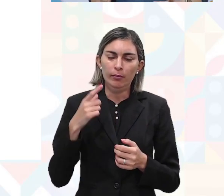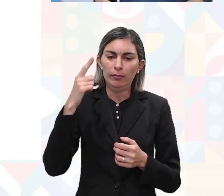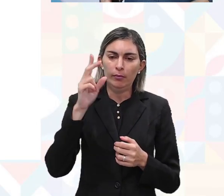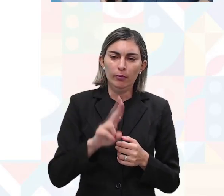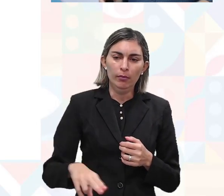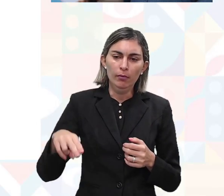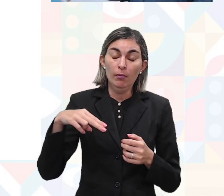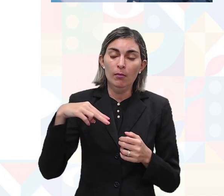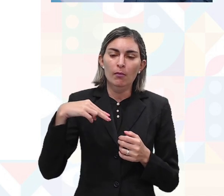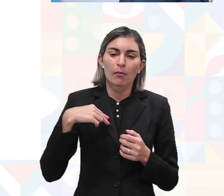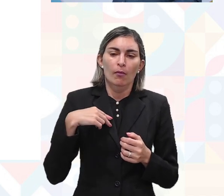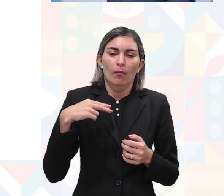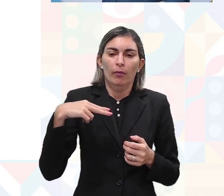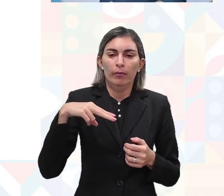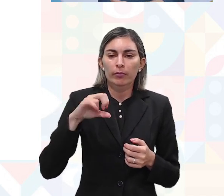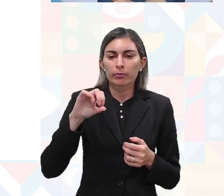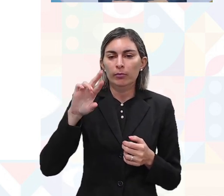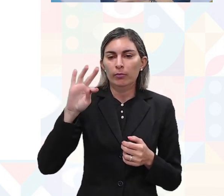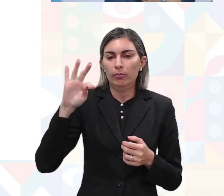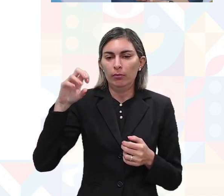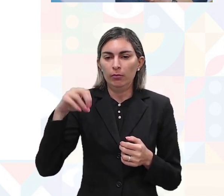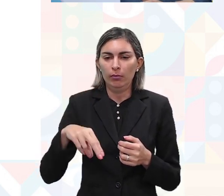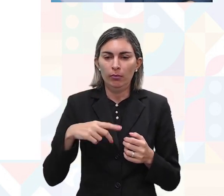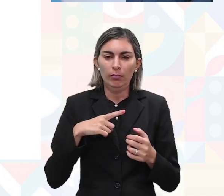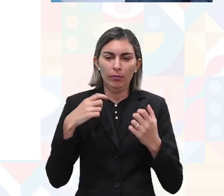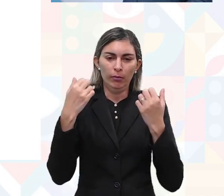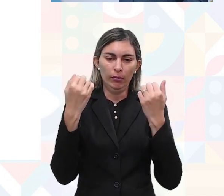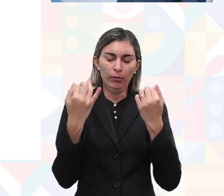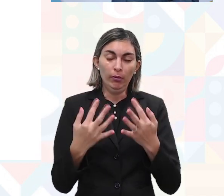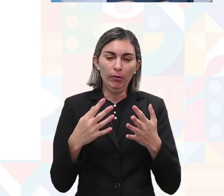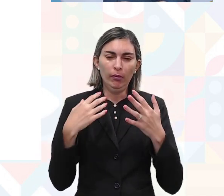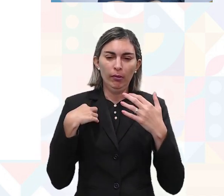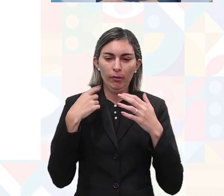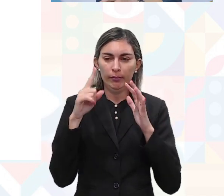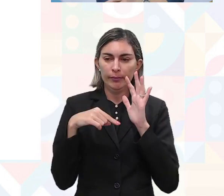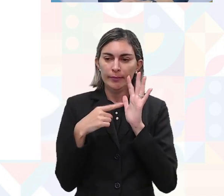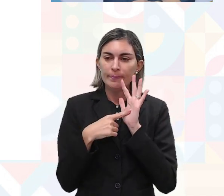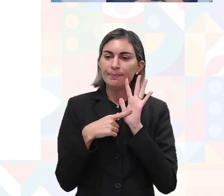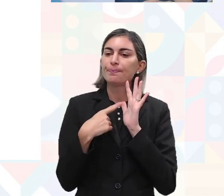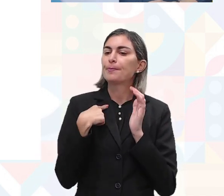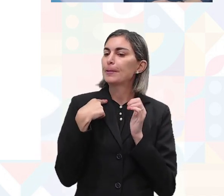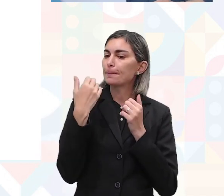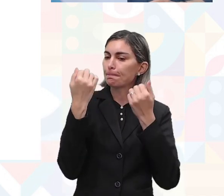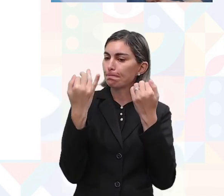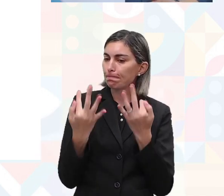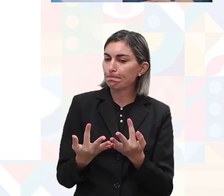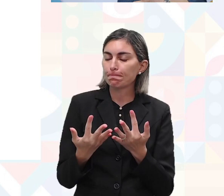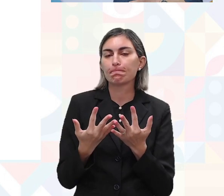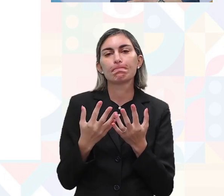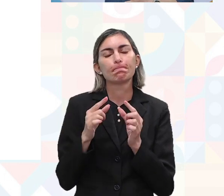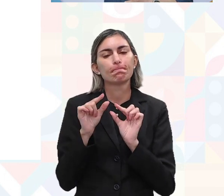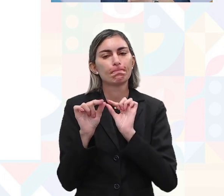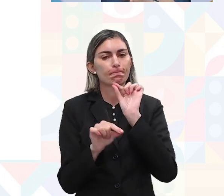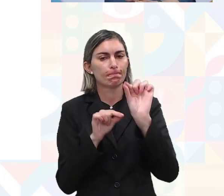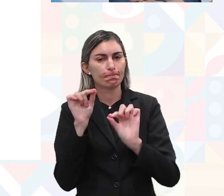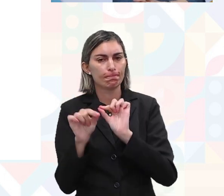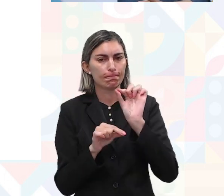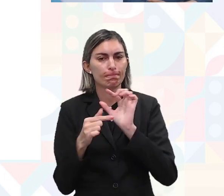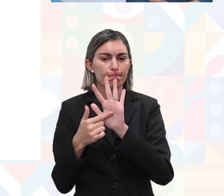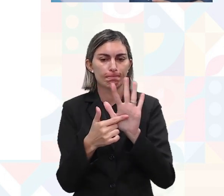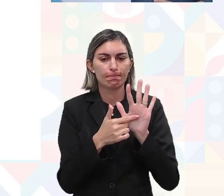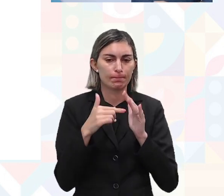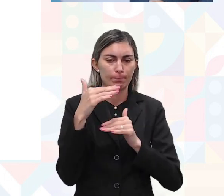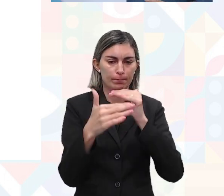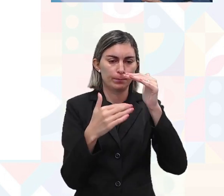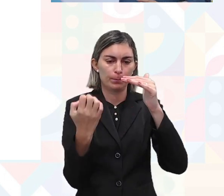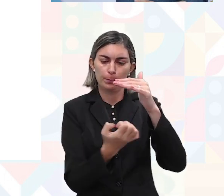Norton e Kaplan, que definem os objetivos e os índices de desempenho de